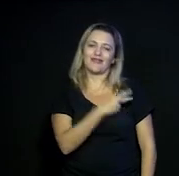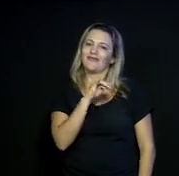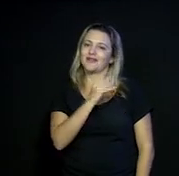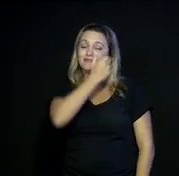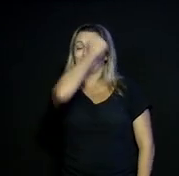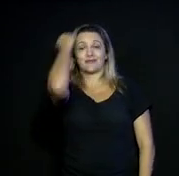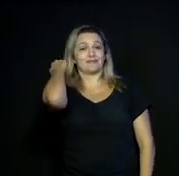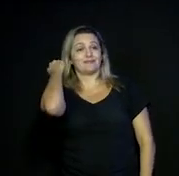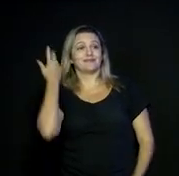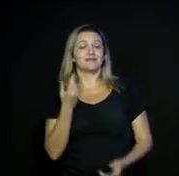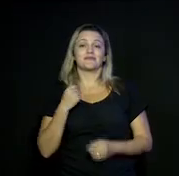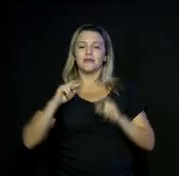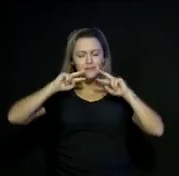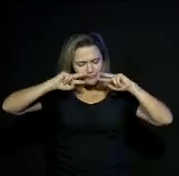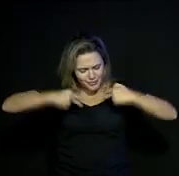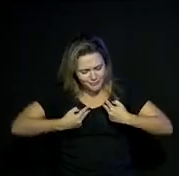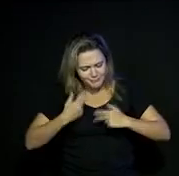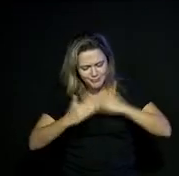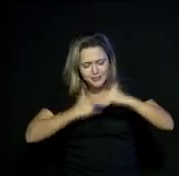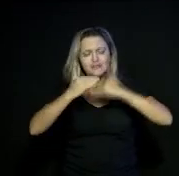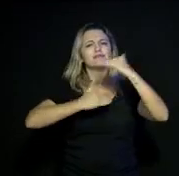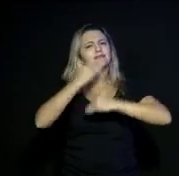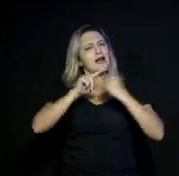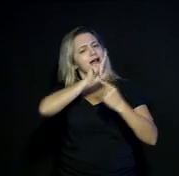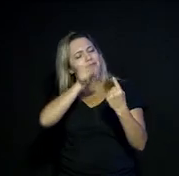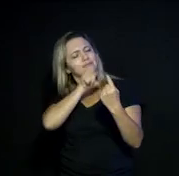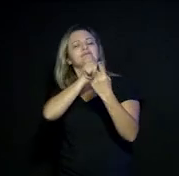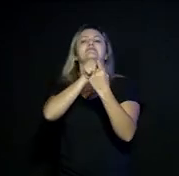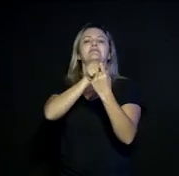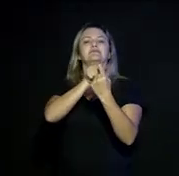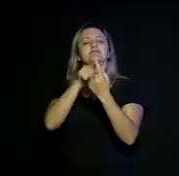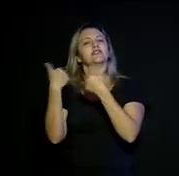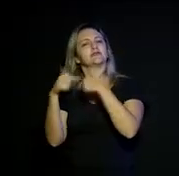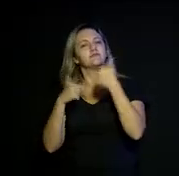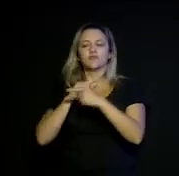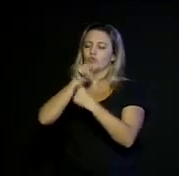Construção de si próprio é meta real. E para isso trabalha a filosofia.